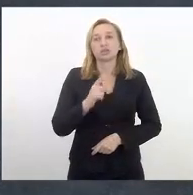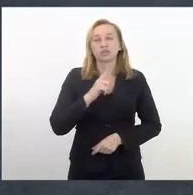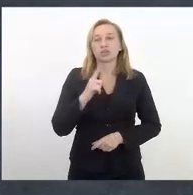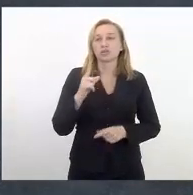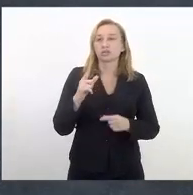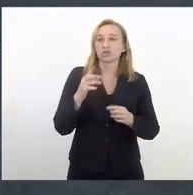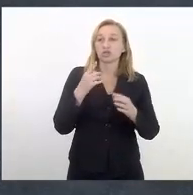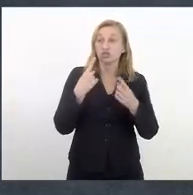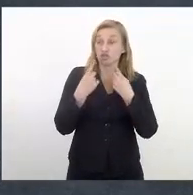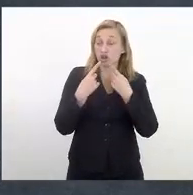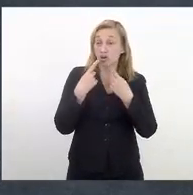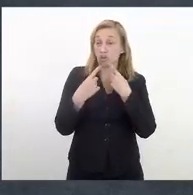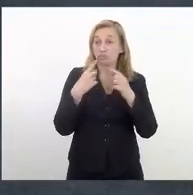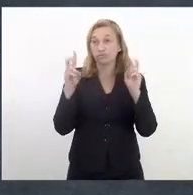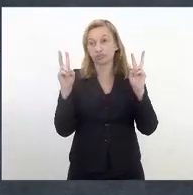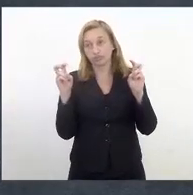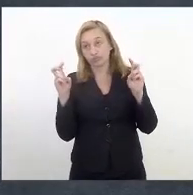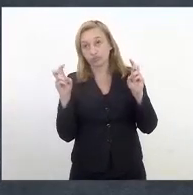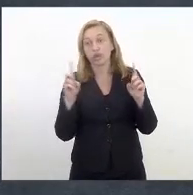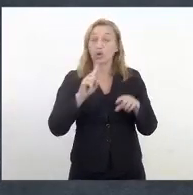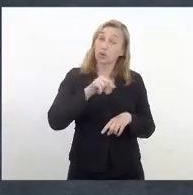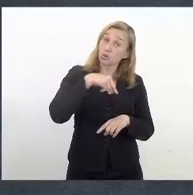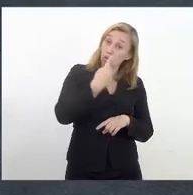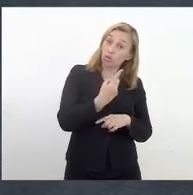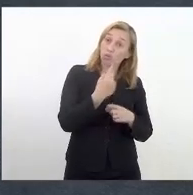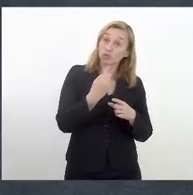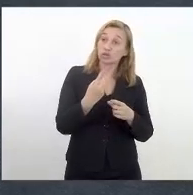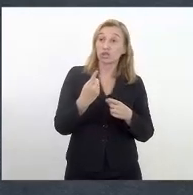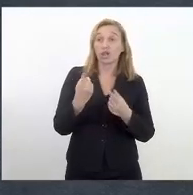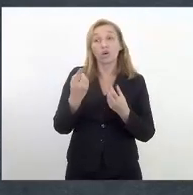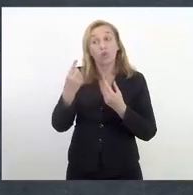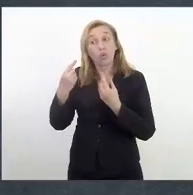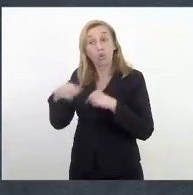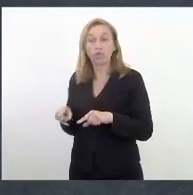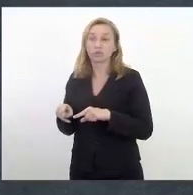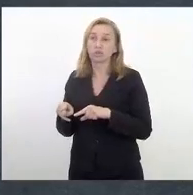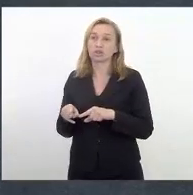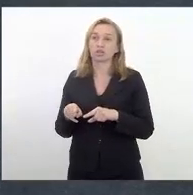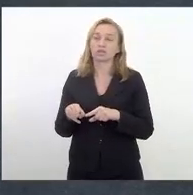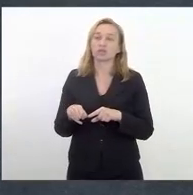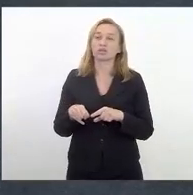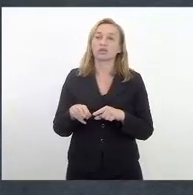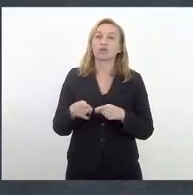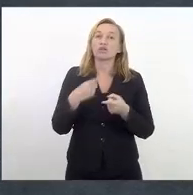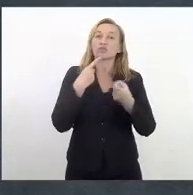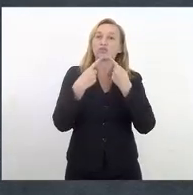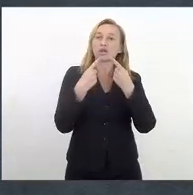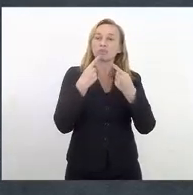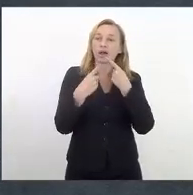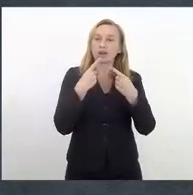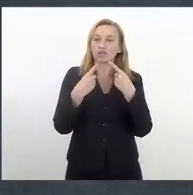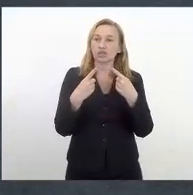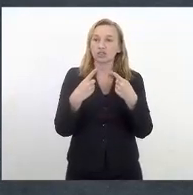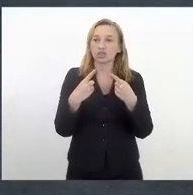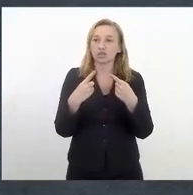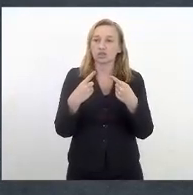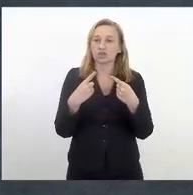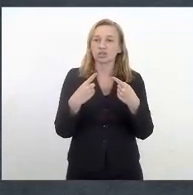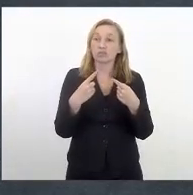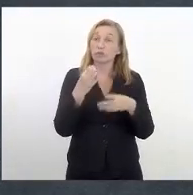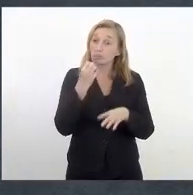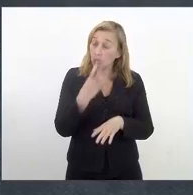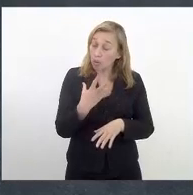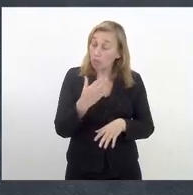dialogam na situação e aos que são da oposição e fazem da oposição um debate sadio um